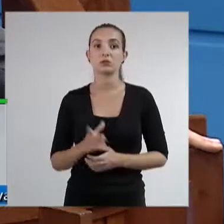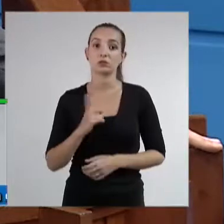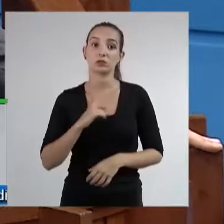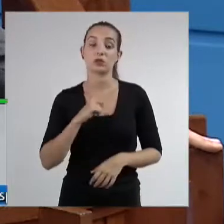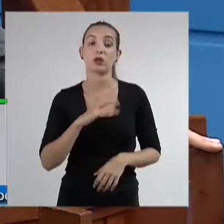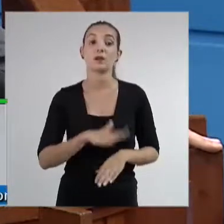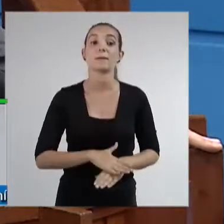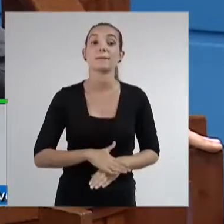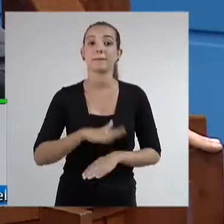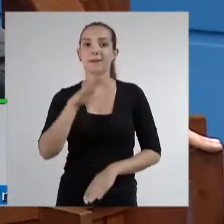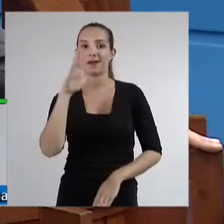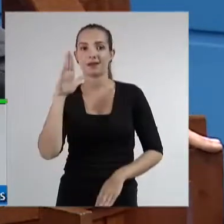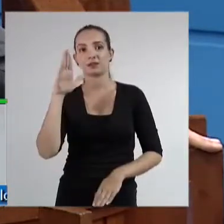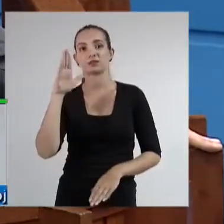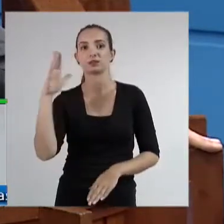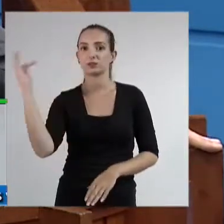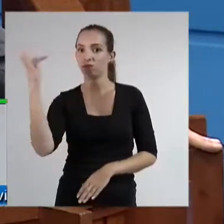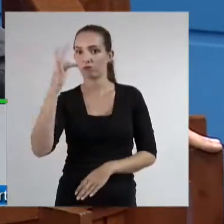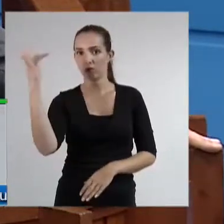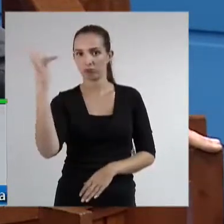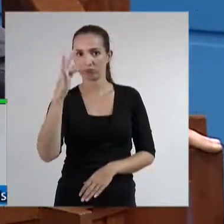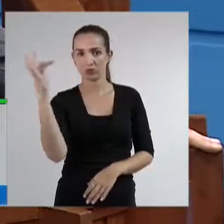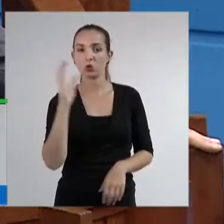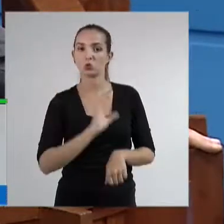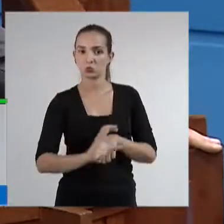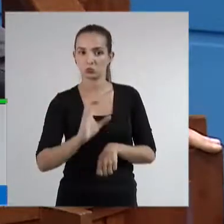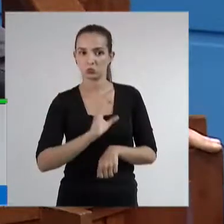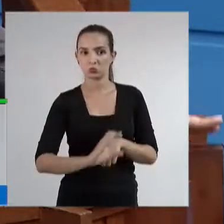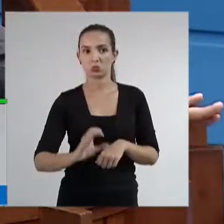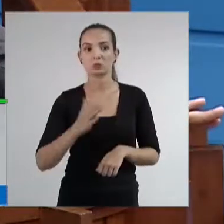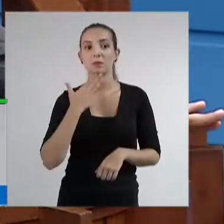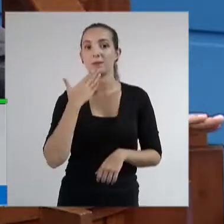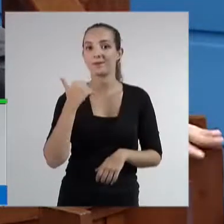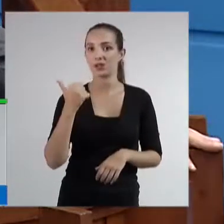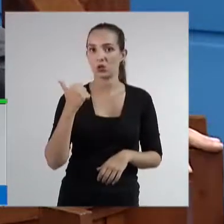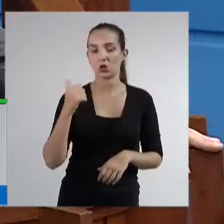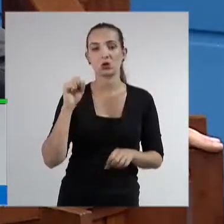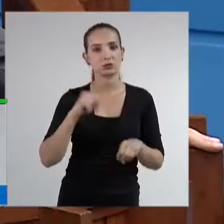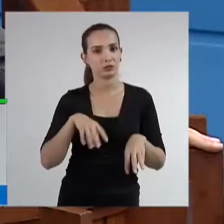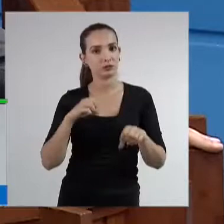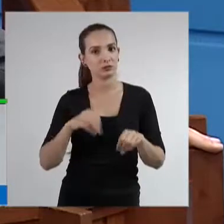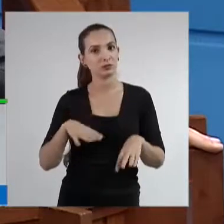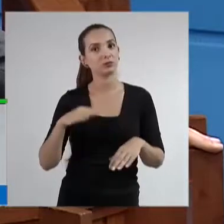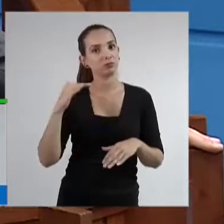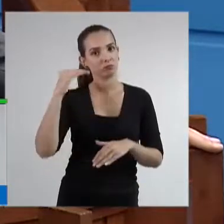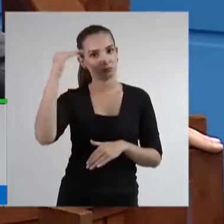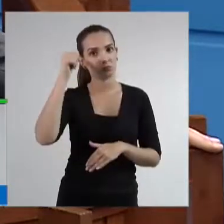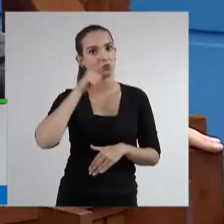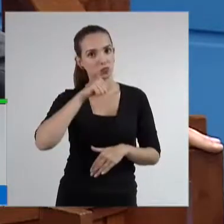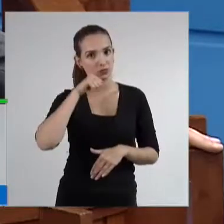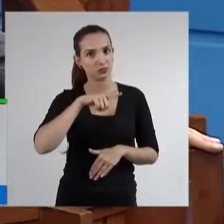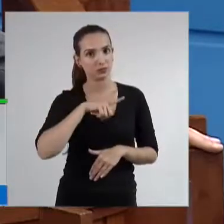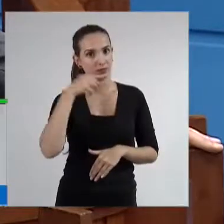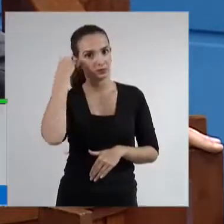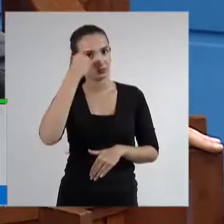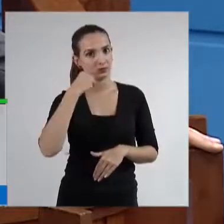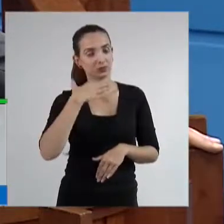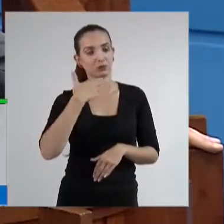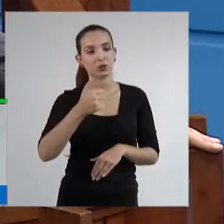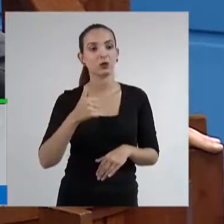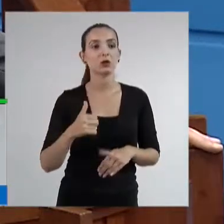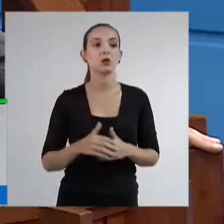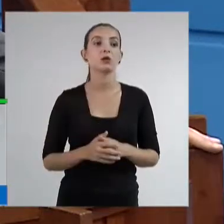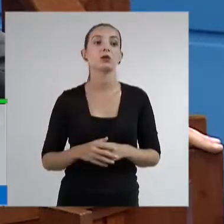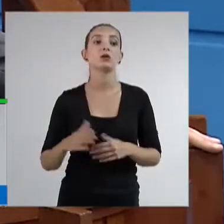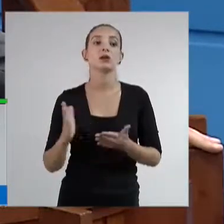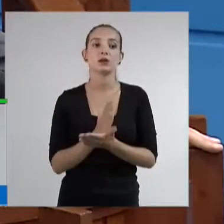curso superior do que o homem, estar num nível melhor do que o homem, as mulheres muitas vezes exercem as mesmas funções,